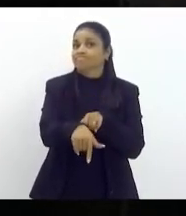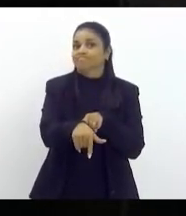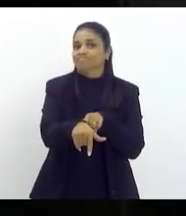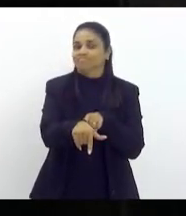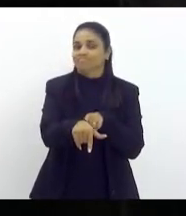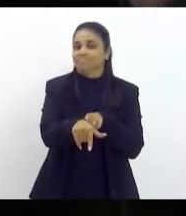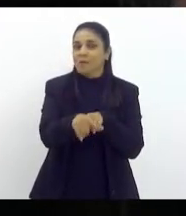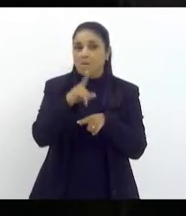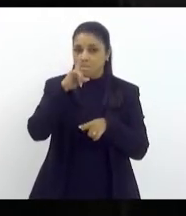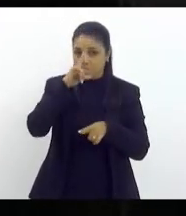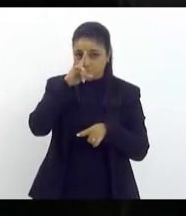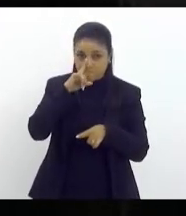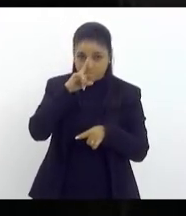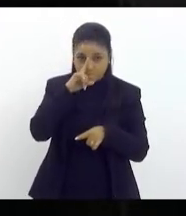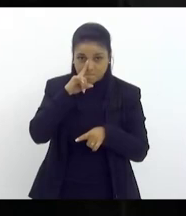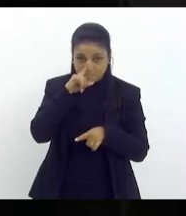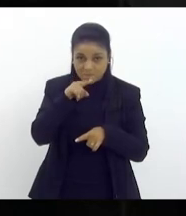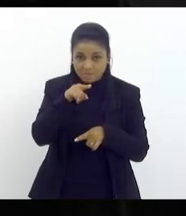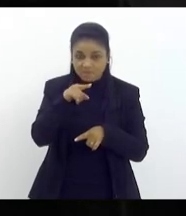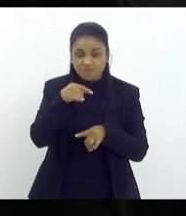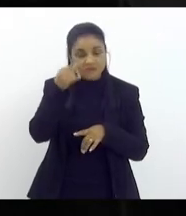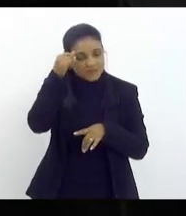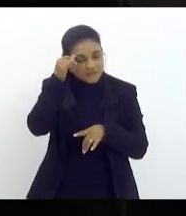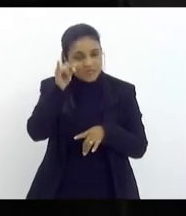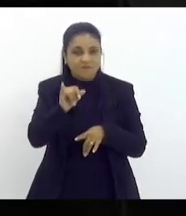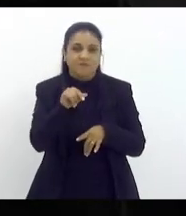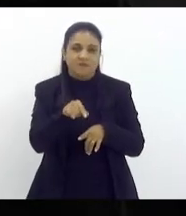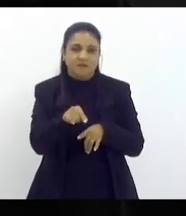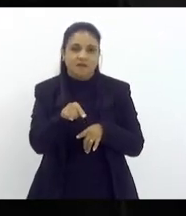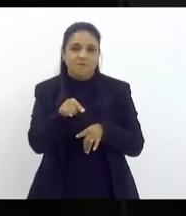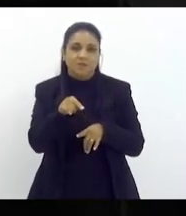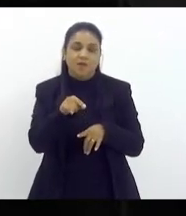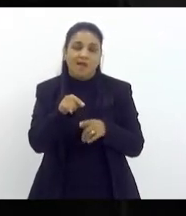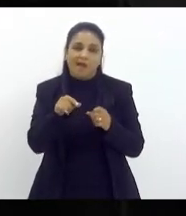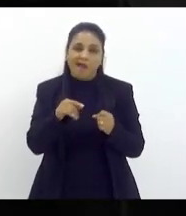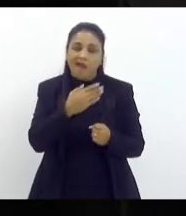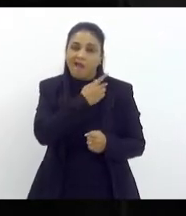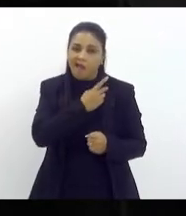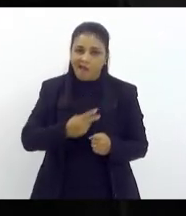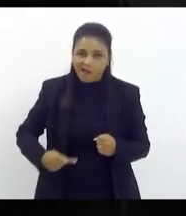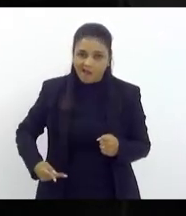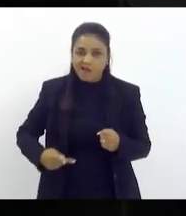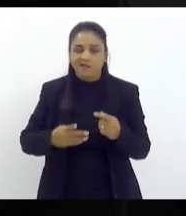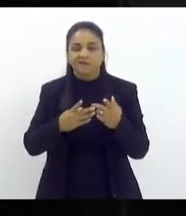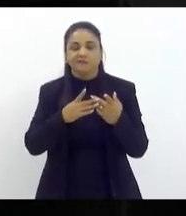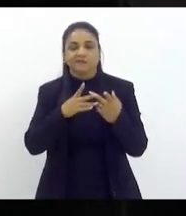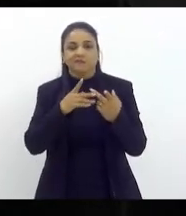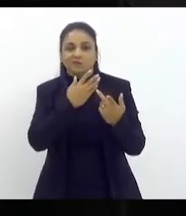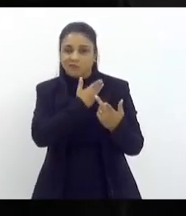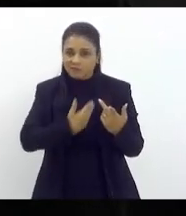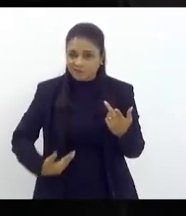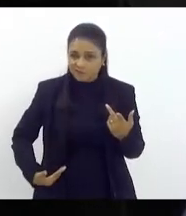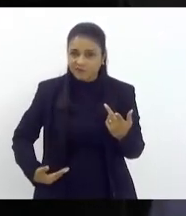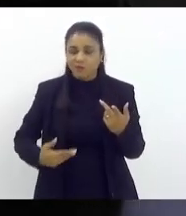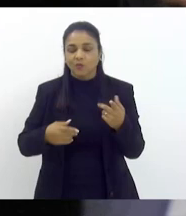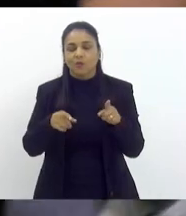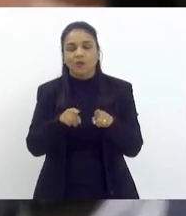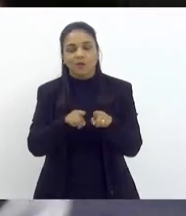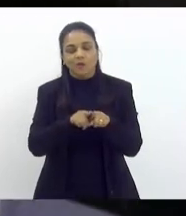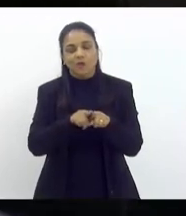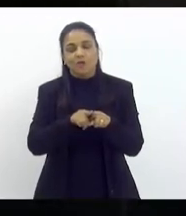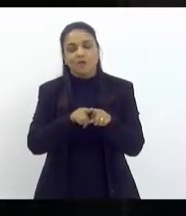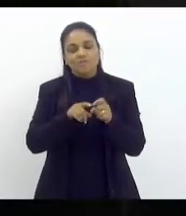forem tomadas as bebidas precauções pelas autoridades como professora como cidadã e agora como